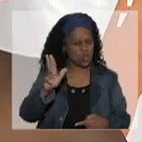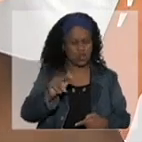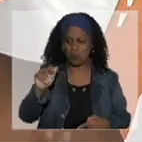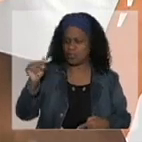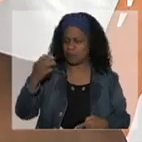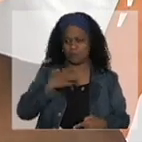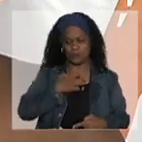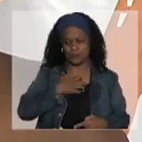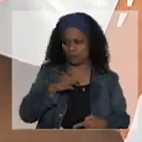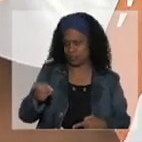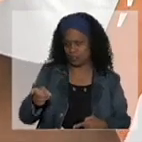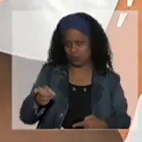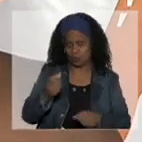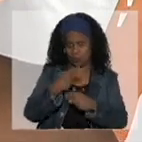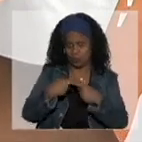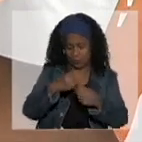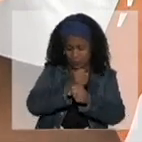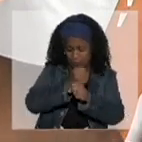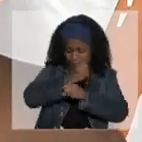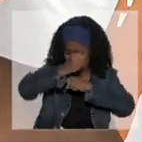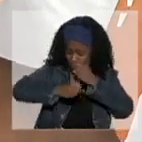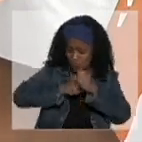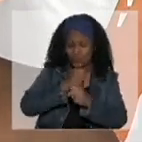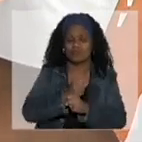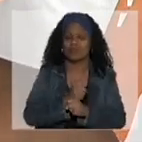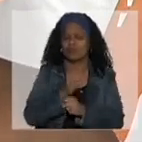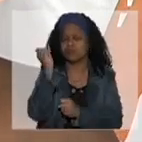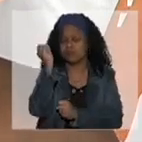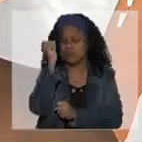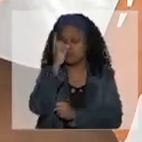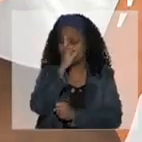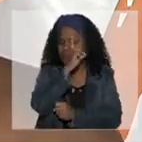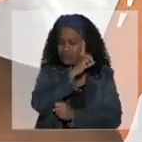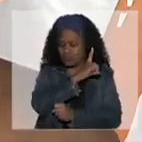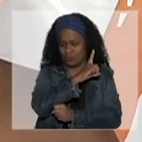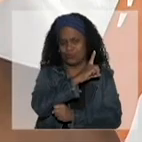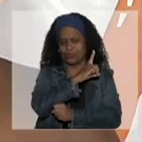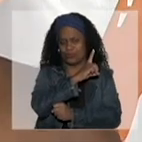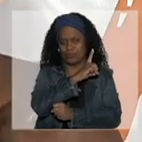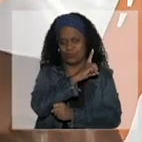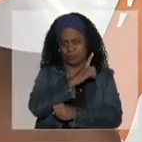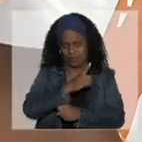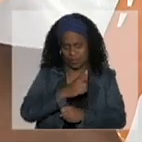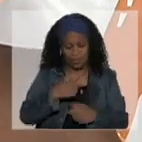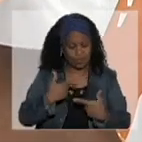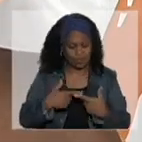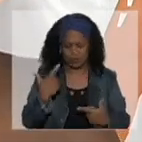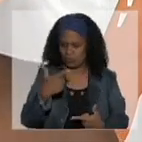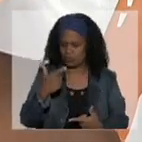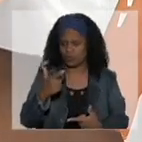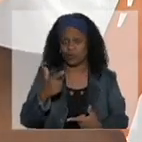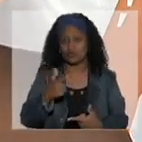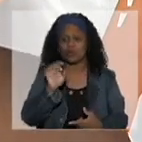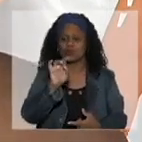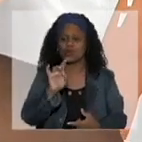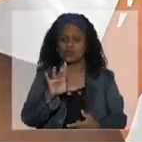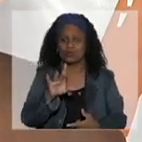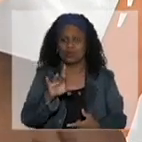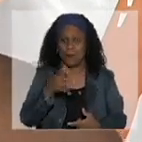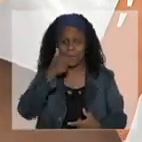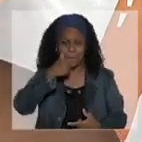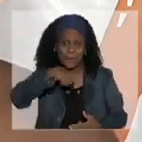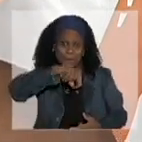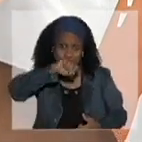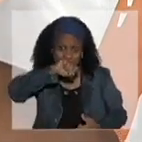depois daquilo que ele ama aquele ano bem difícil pra gente não comer mas aquilo é aquilo que eu falo a gente não possa mais por aquilo entendeu e